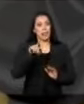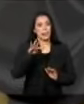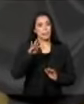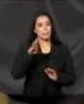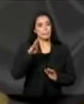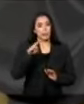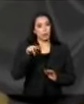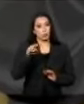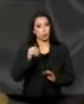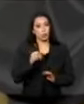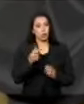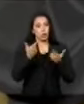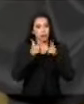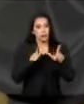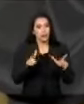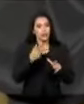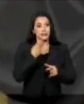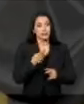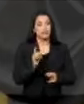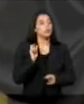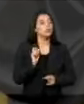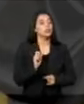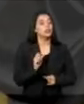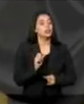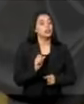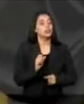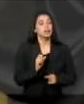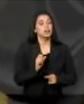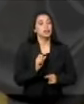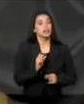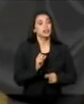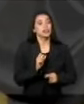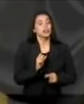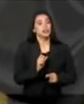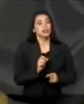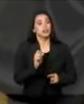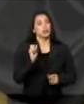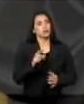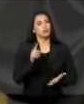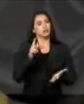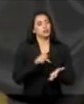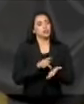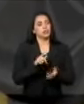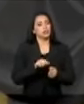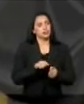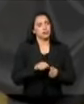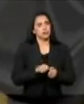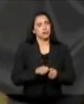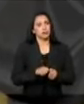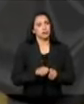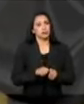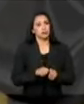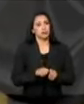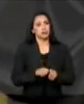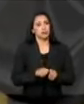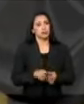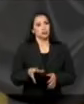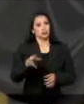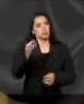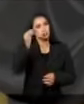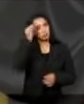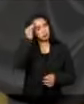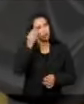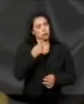sentença que gera a definitividade dos seus efeitos erga omnes na perspectiva da sua